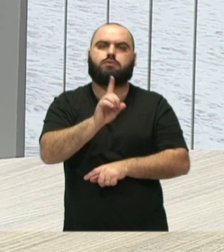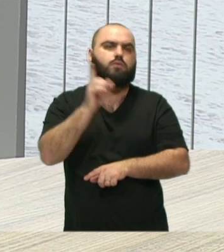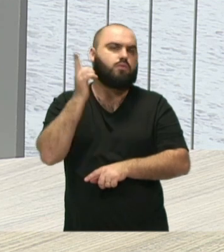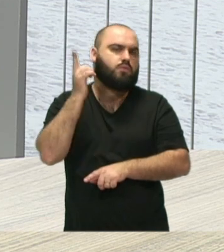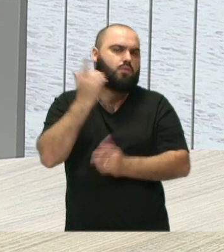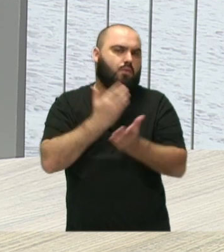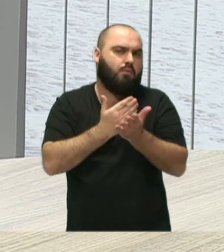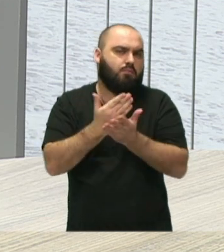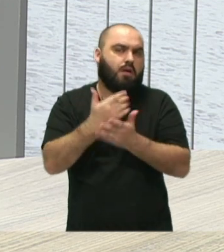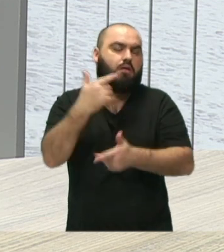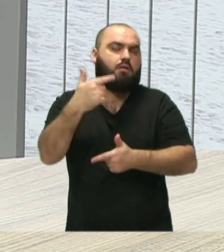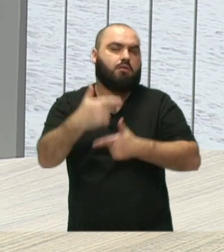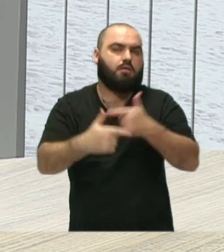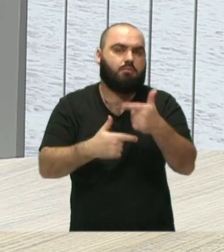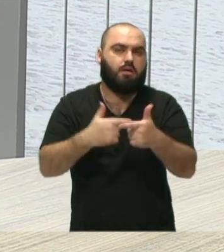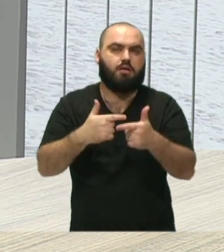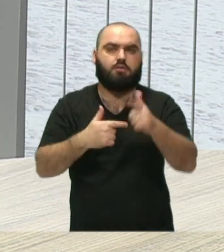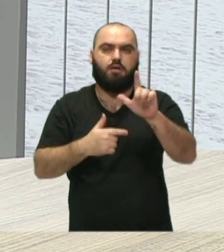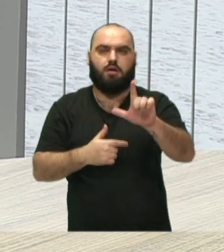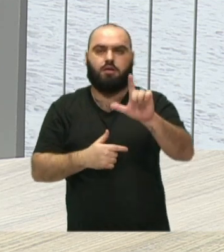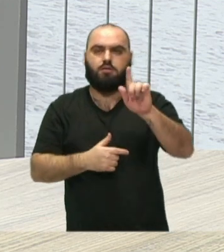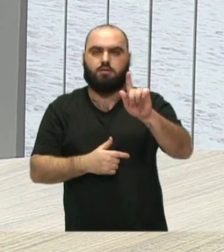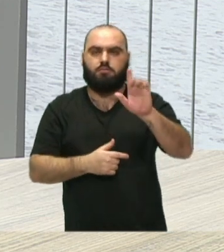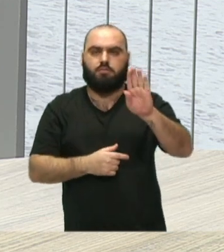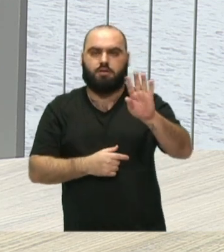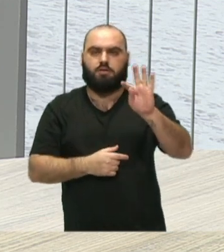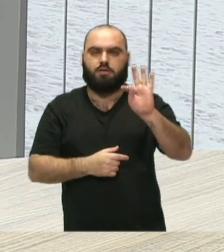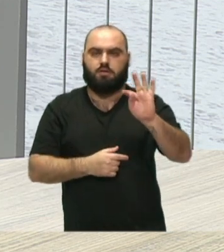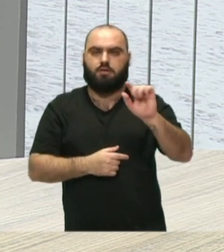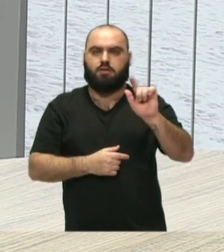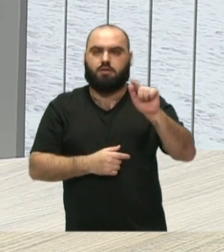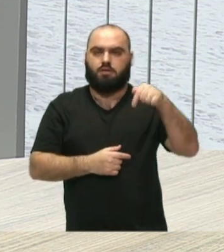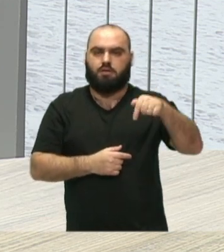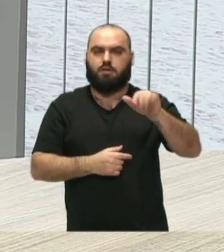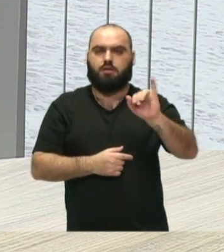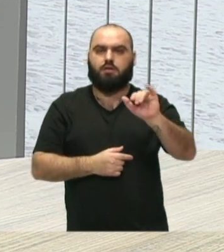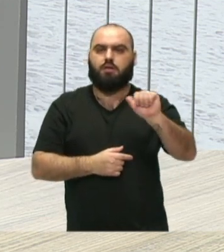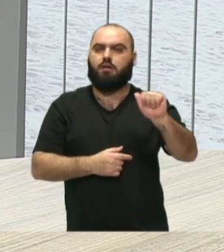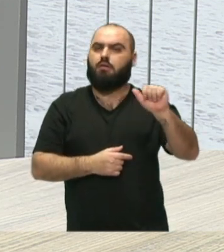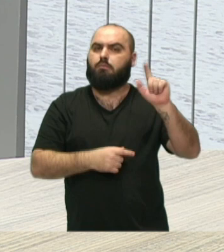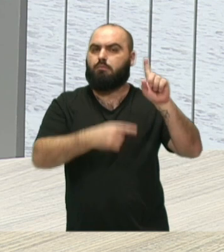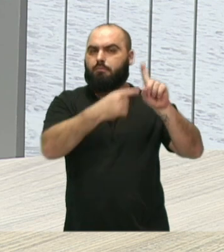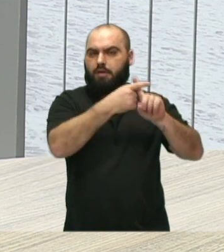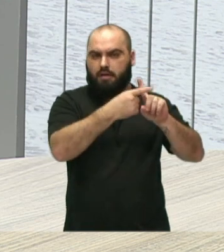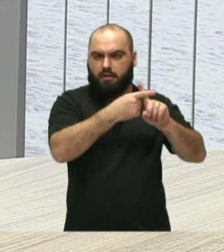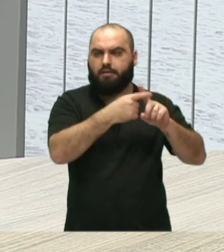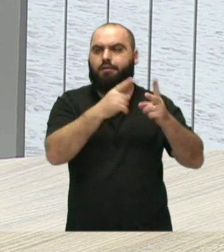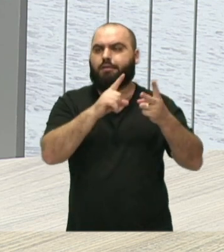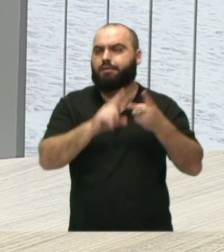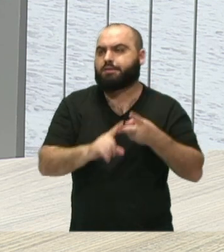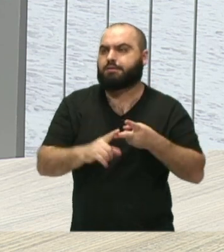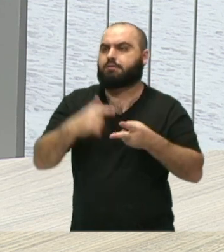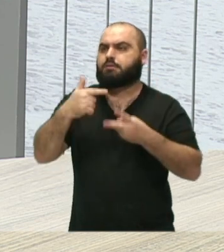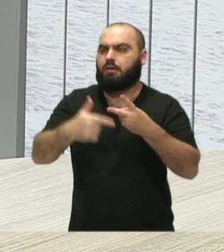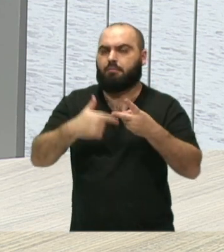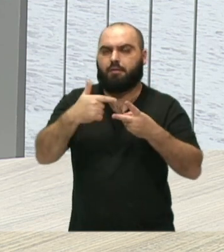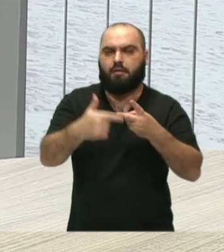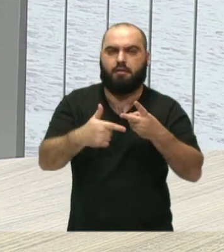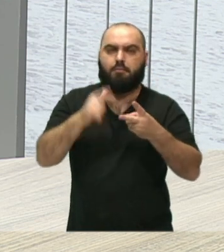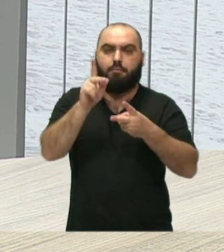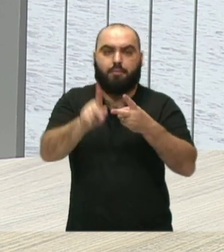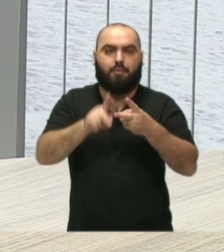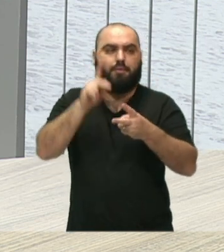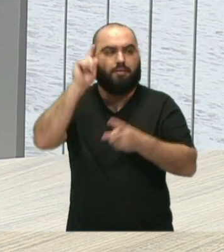inicia-se um trabalho com a população LGBTQIA+, inicia-se um trabalho embrionário ainda, mas especialmente com a política da população negra.